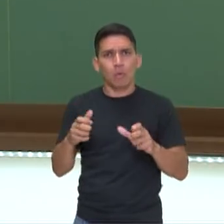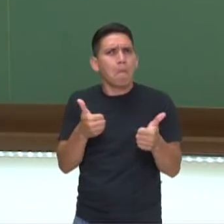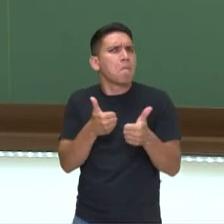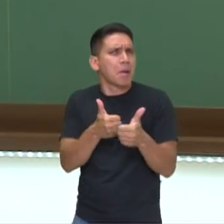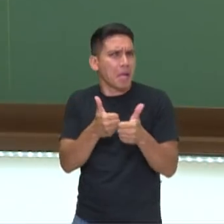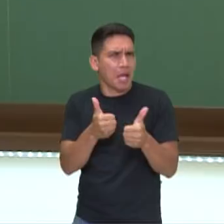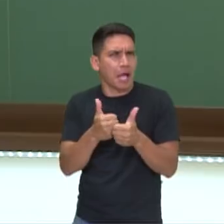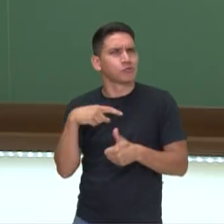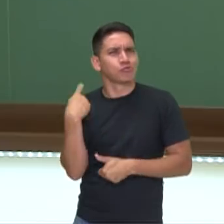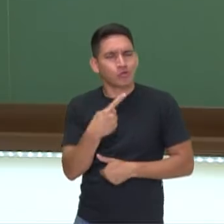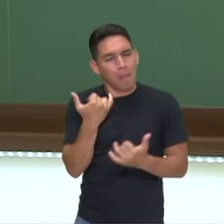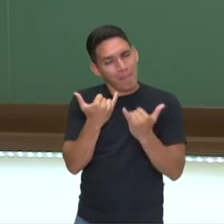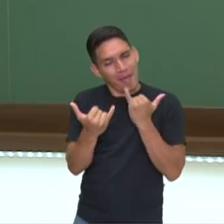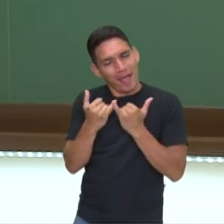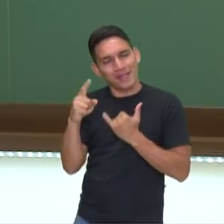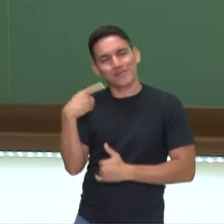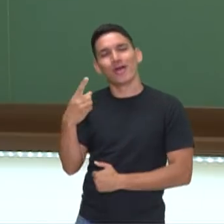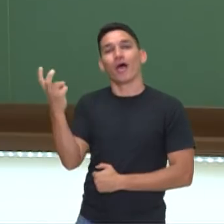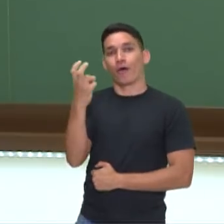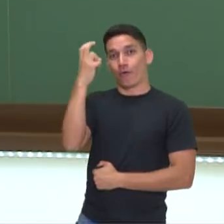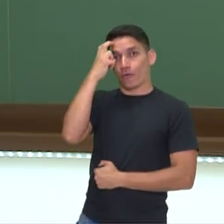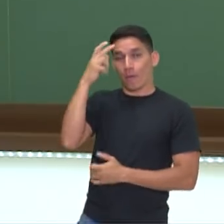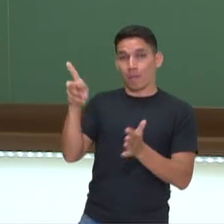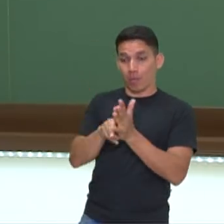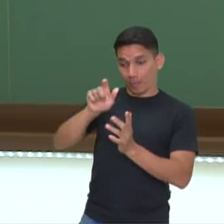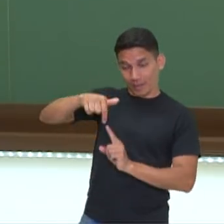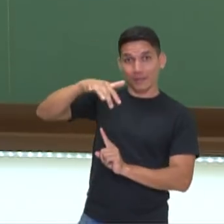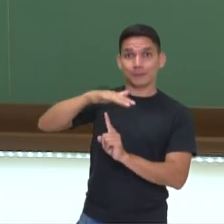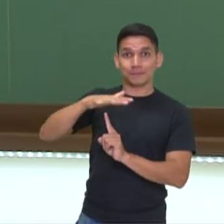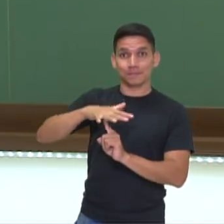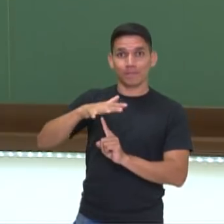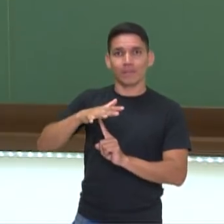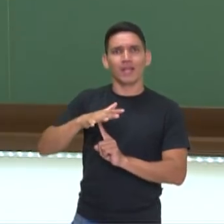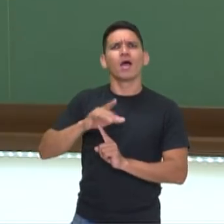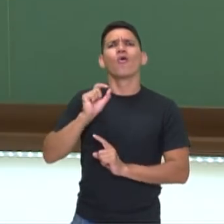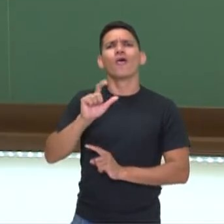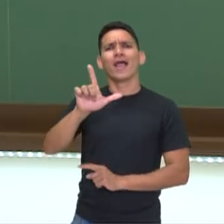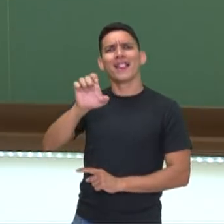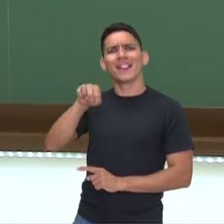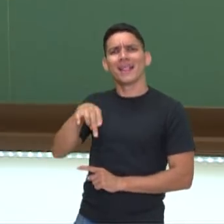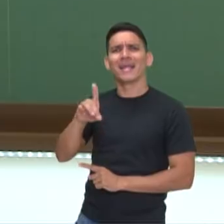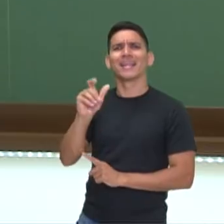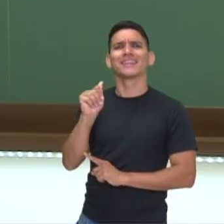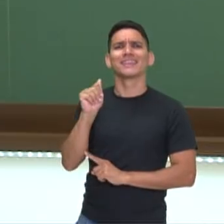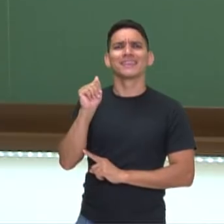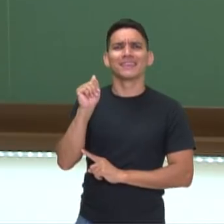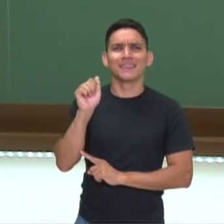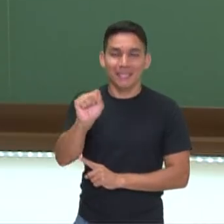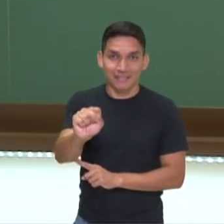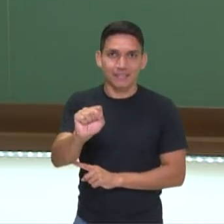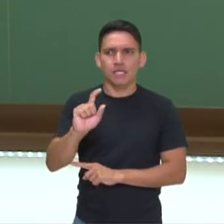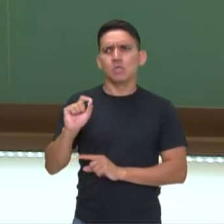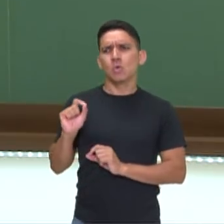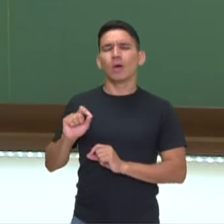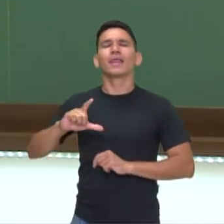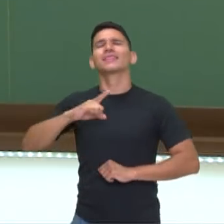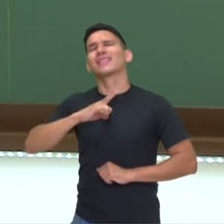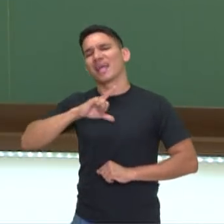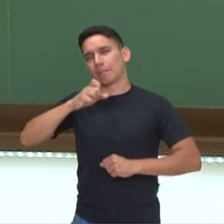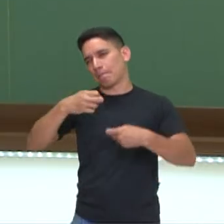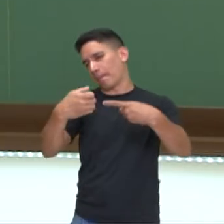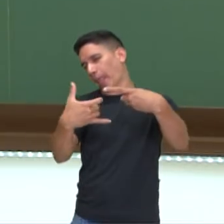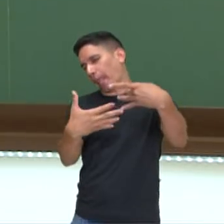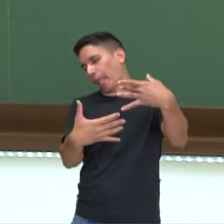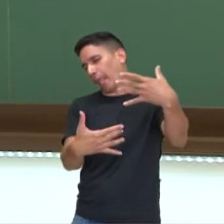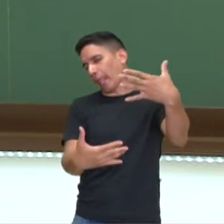nossa cultura, do povo paranaense, as lendas. O folclore paranaense é recheado